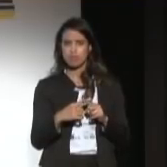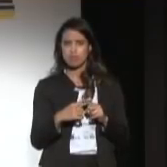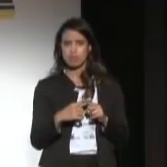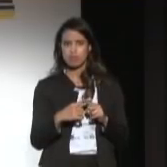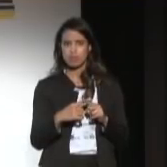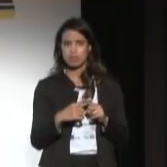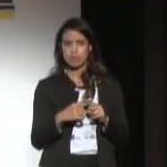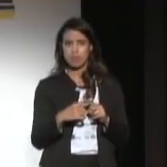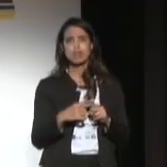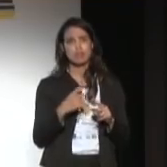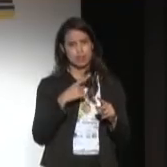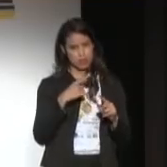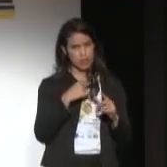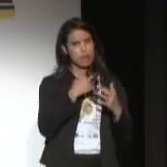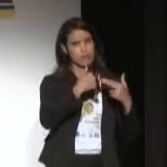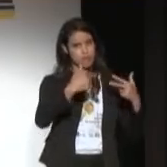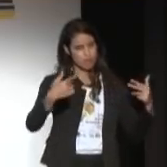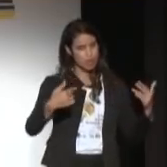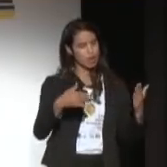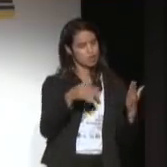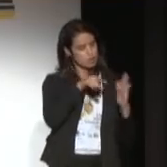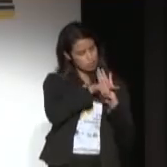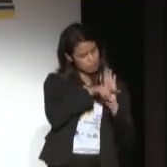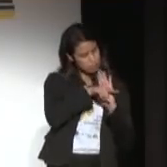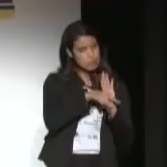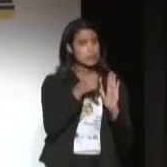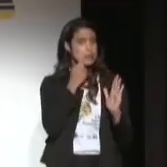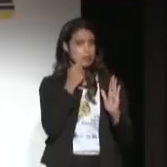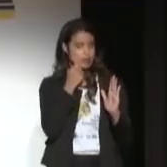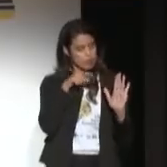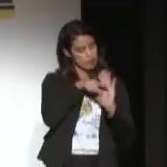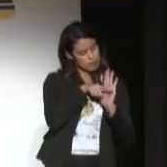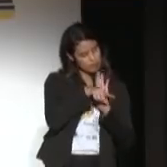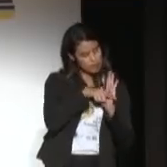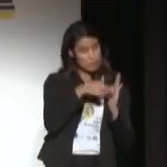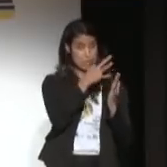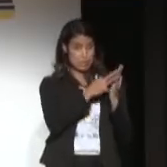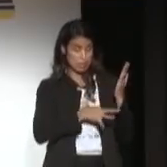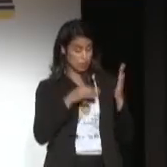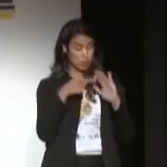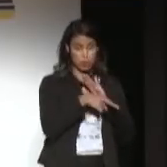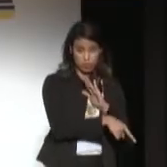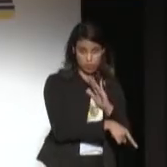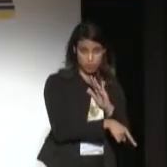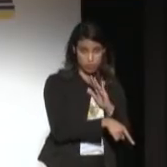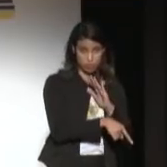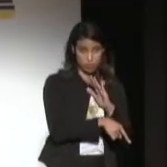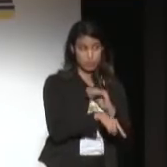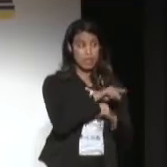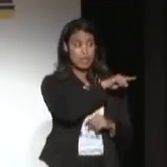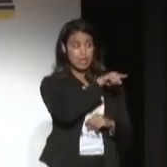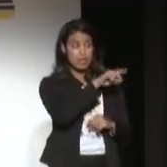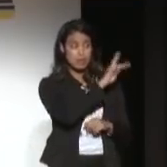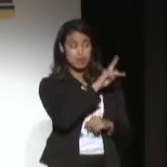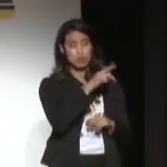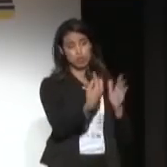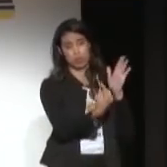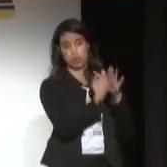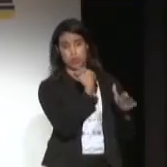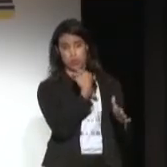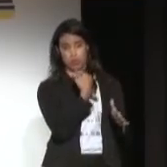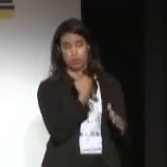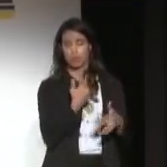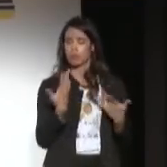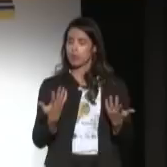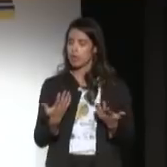vocabulário rico, traz artigos científicos, traz textos mais densos. E a pergunta dos meus professores era a seguinte: como